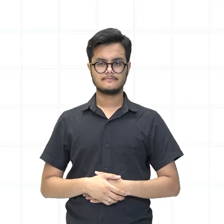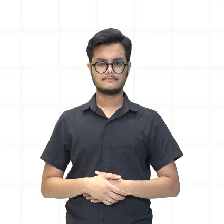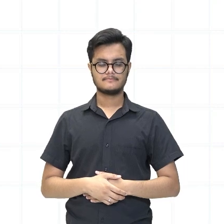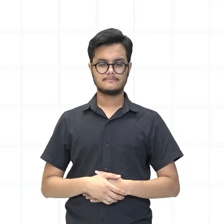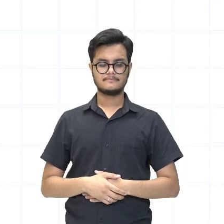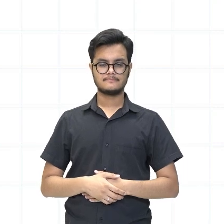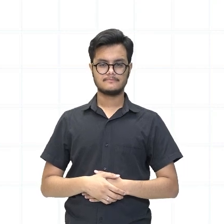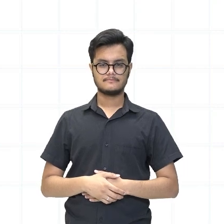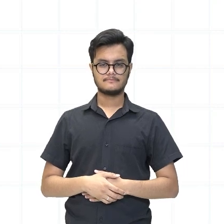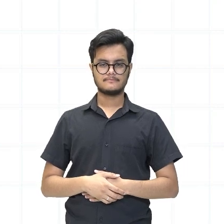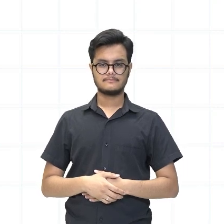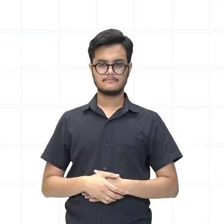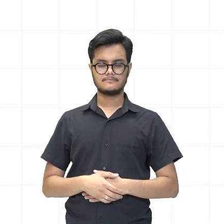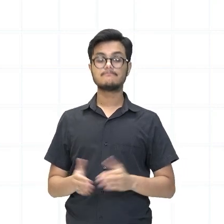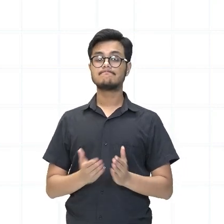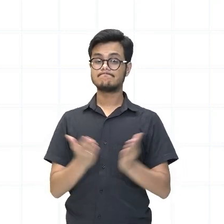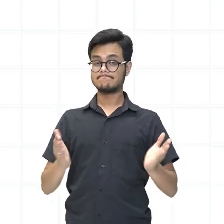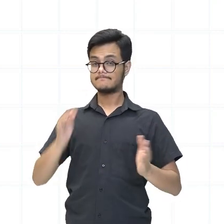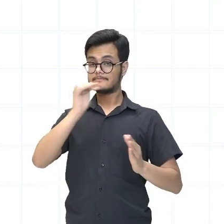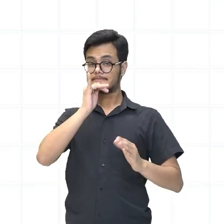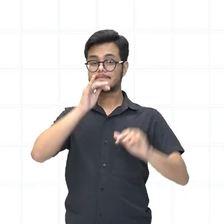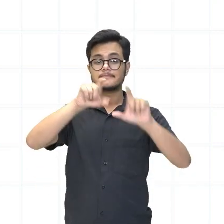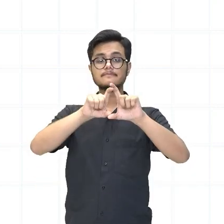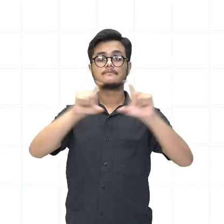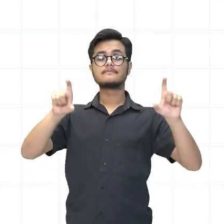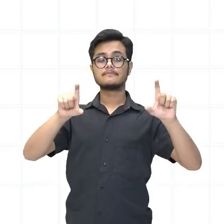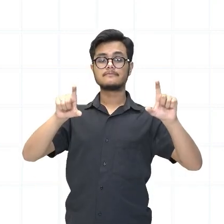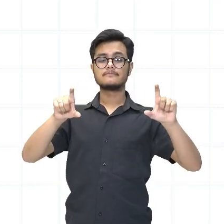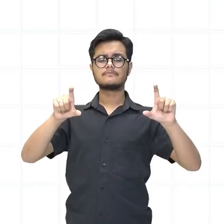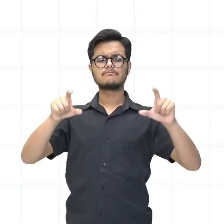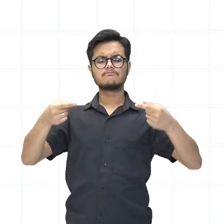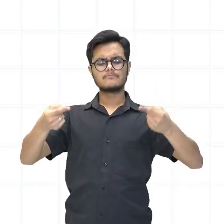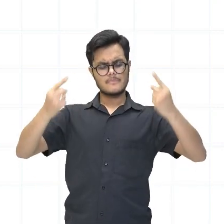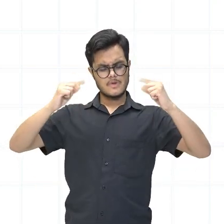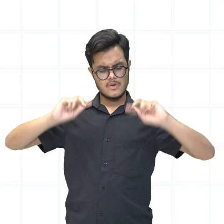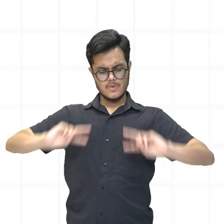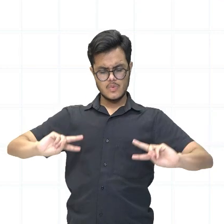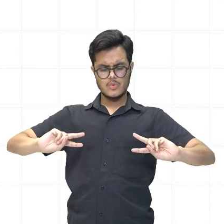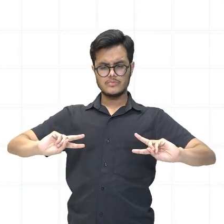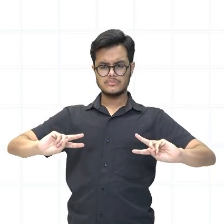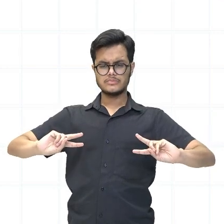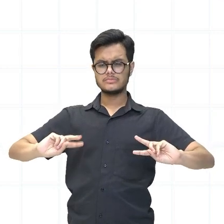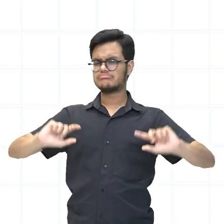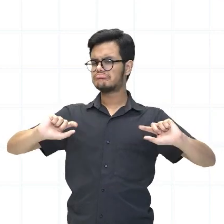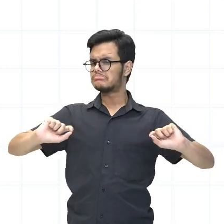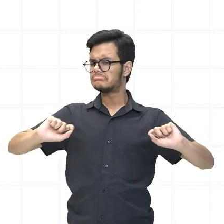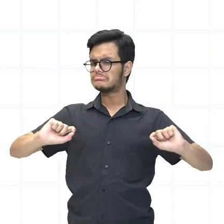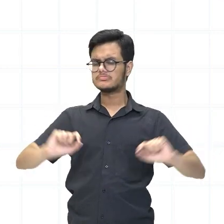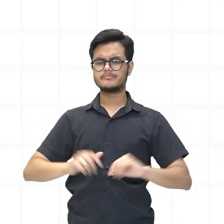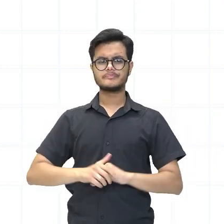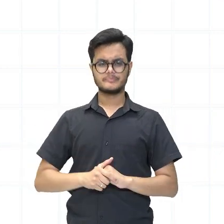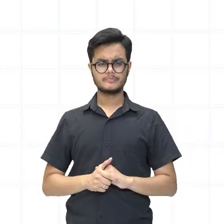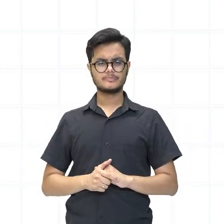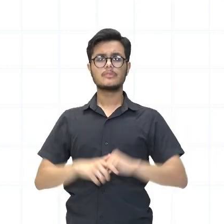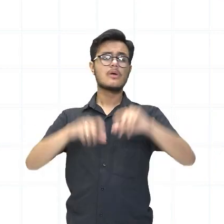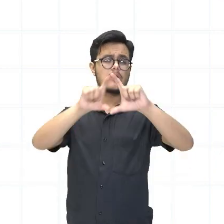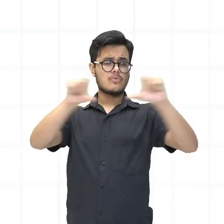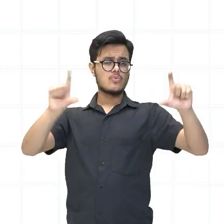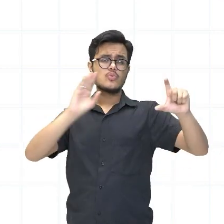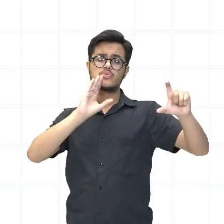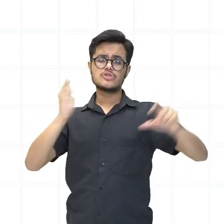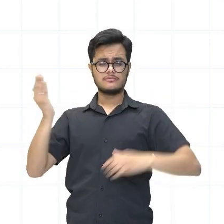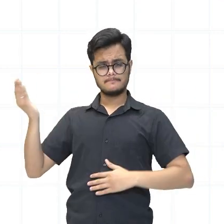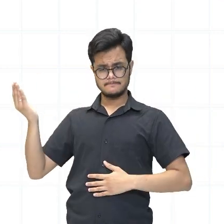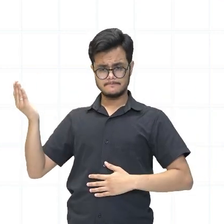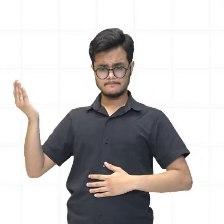só. Perceba que o nosso título, na sequência, ele já tem aí, sem infraestrutura e acesso à saúde, população periférica